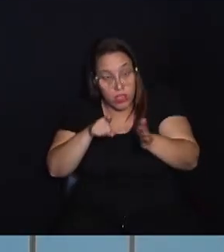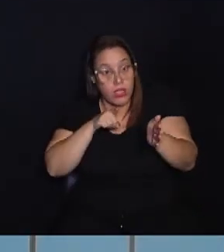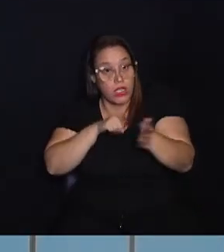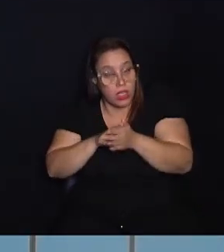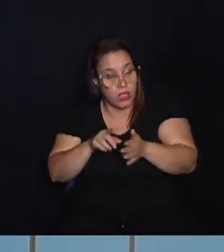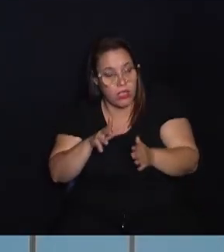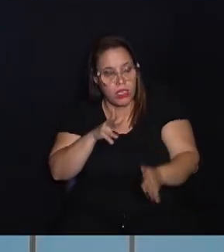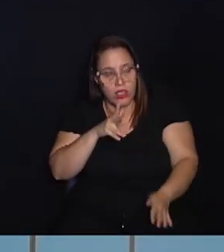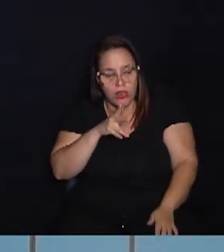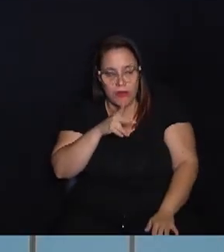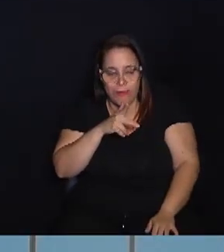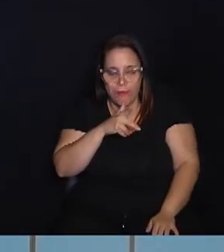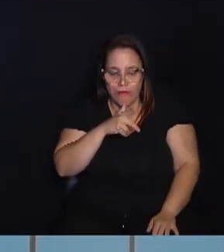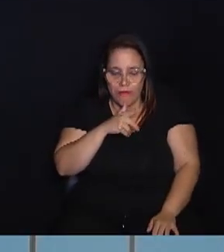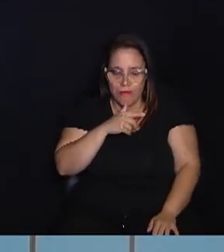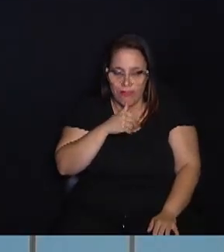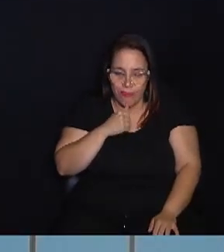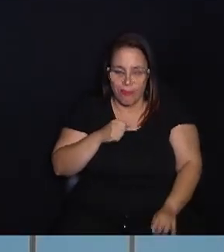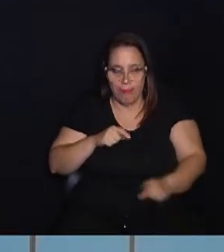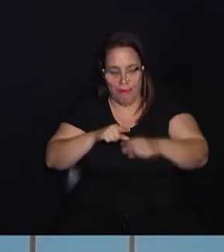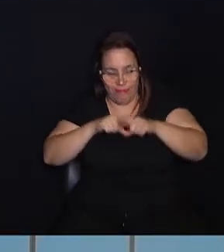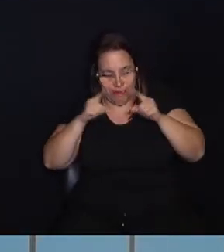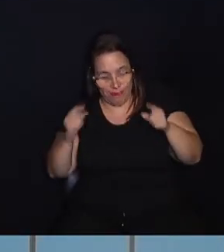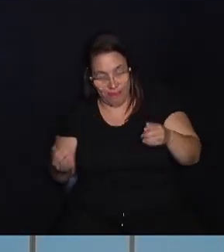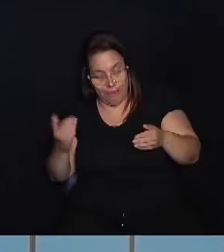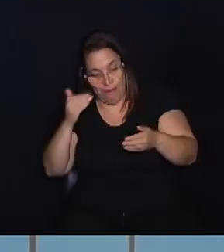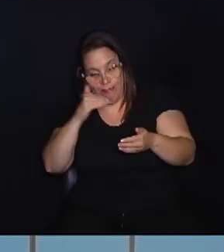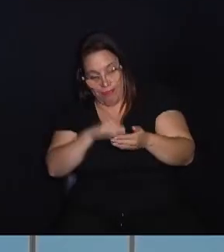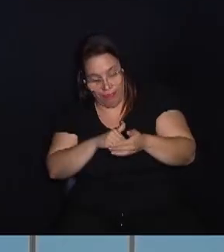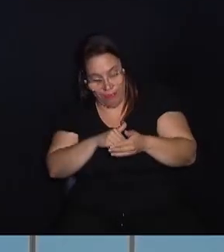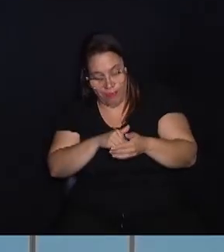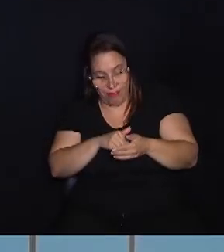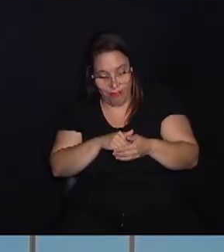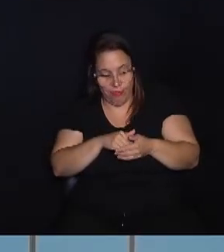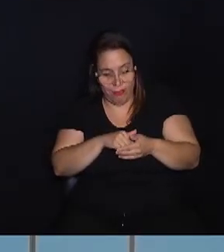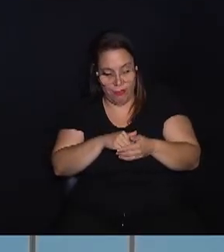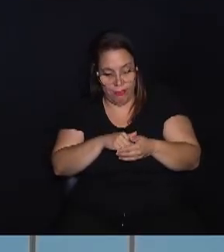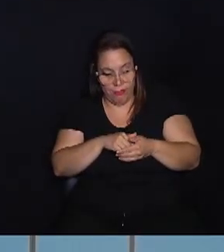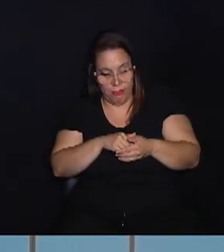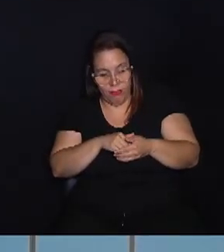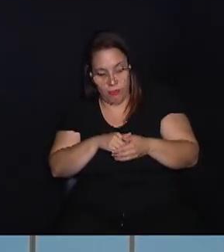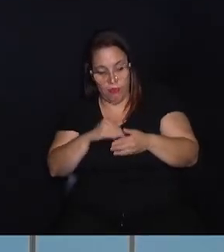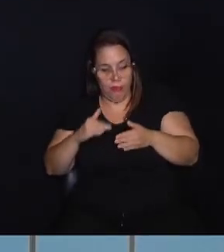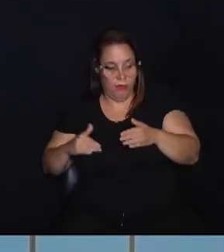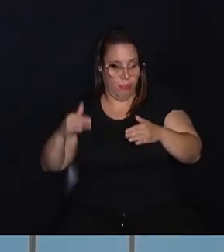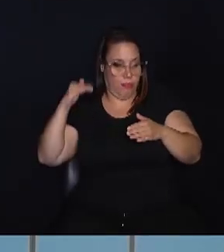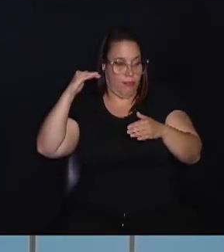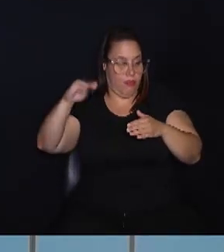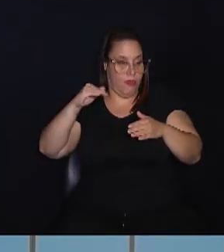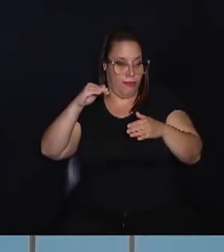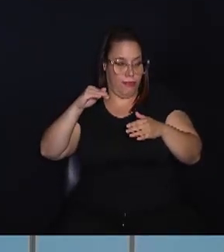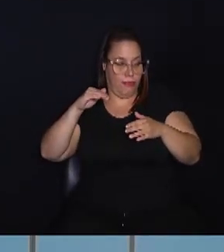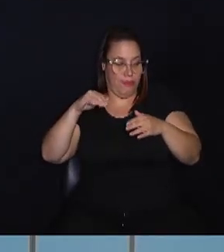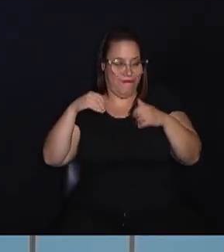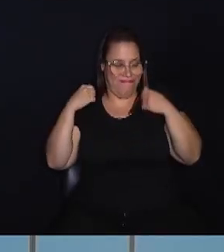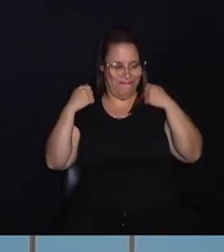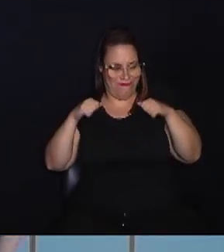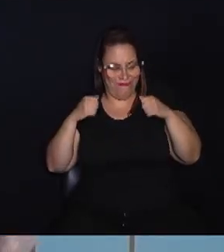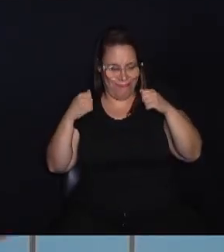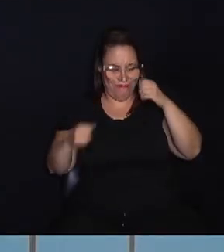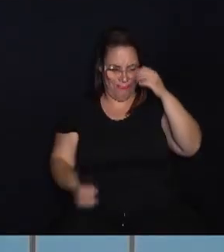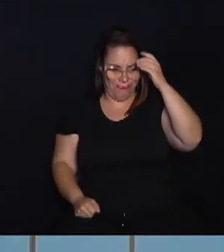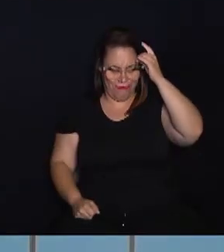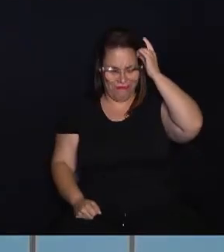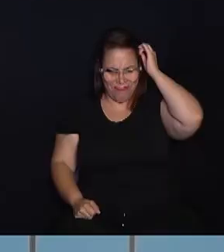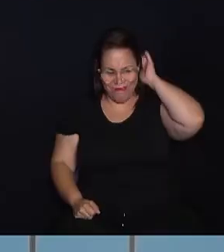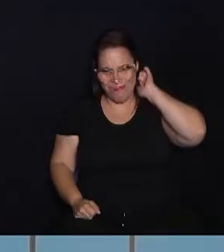enfim, mas coisas que trazem um risco muito grande e um dano muito grande tem